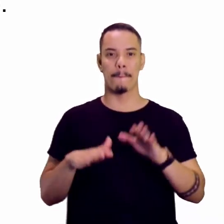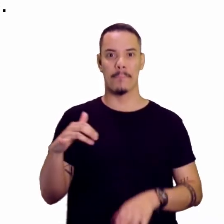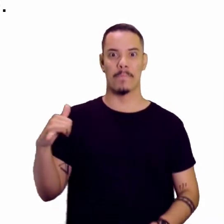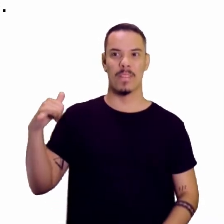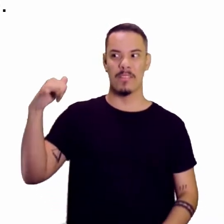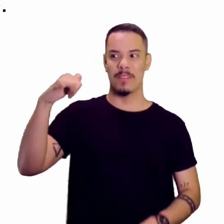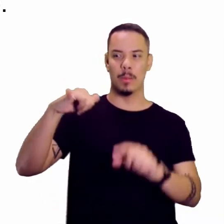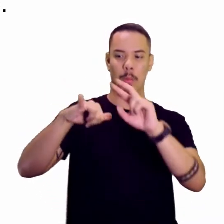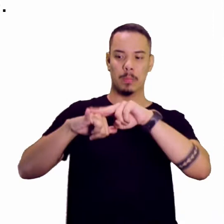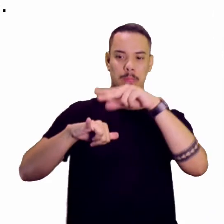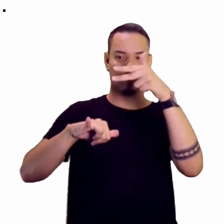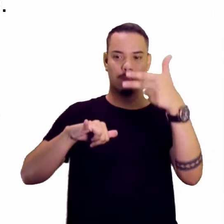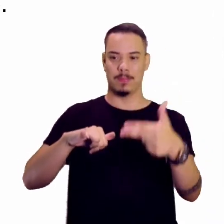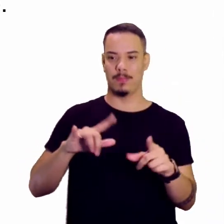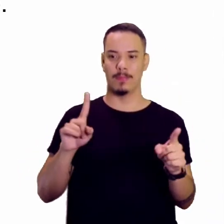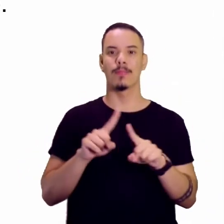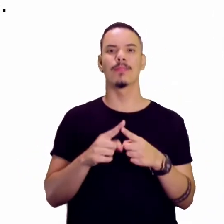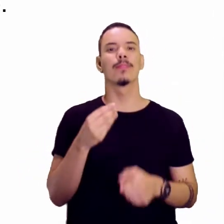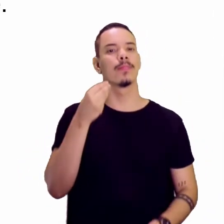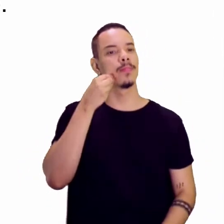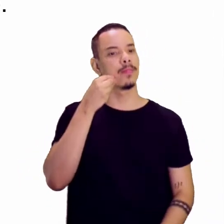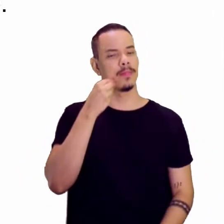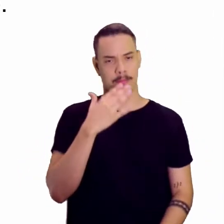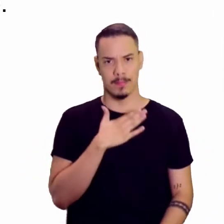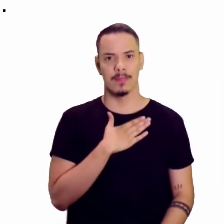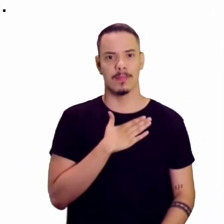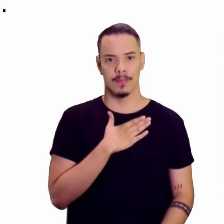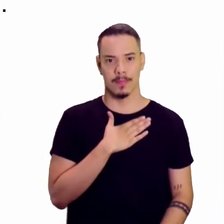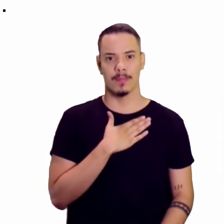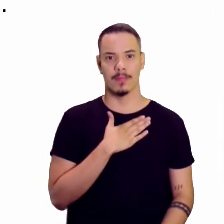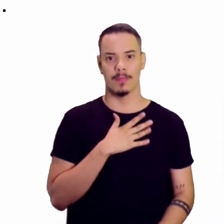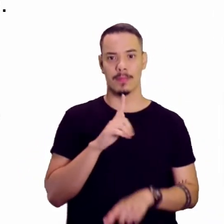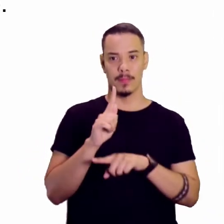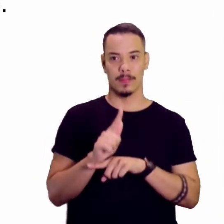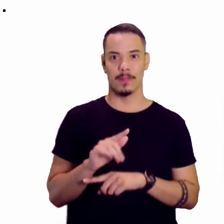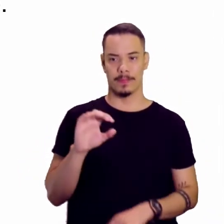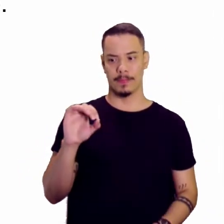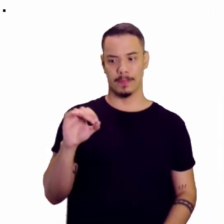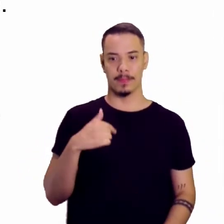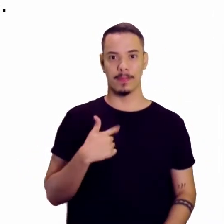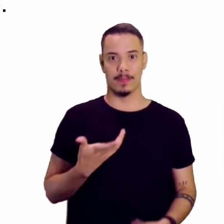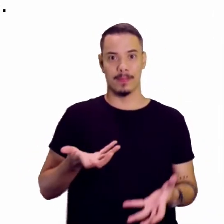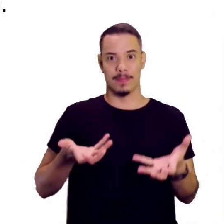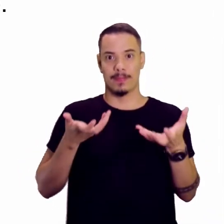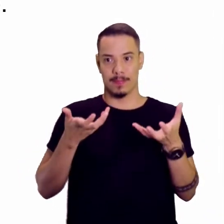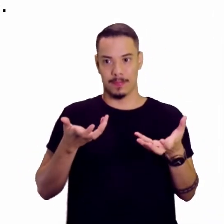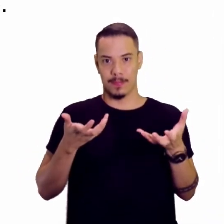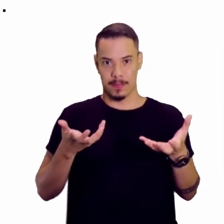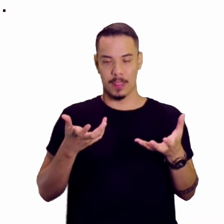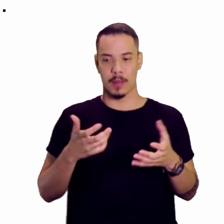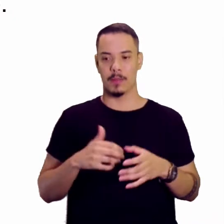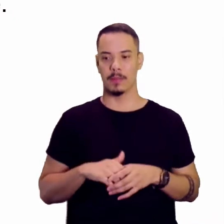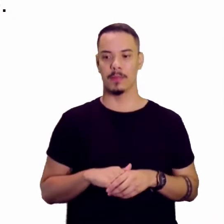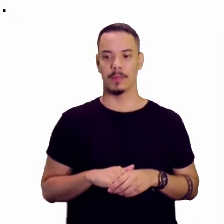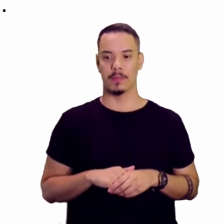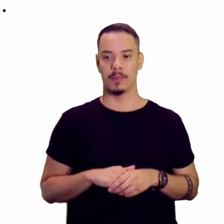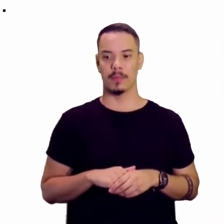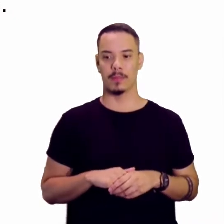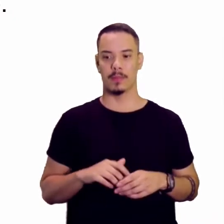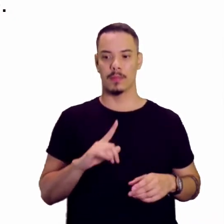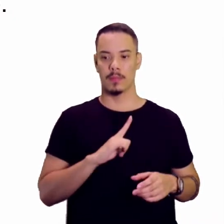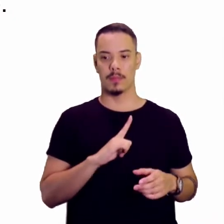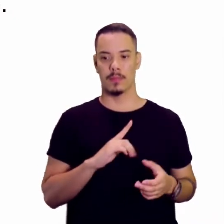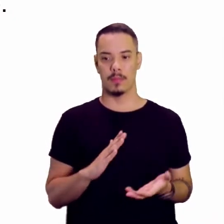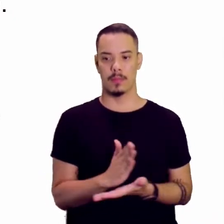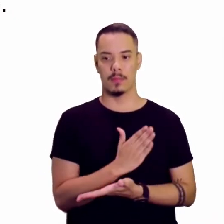não. Agora, experimentar, é a sensação gravidade zero, né? Isso, justamente. Tem aí uns cientistas,